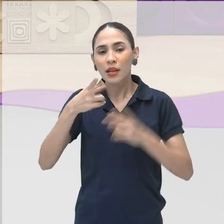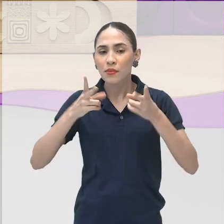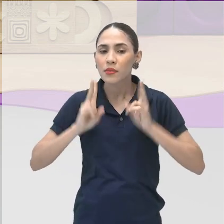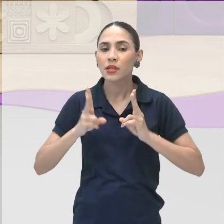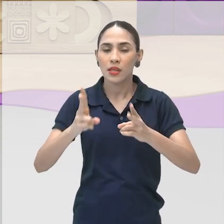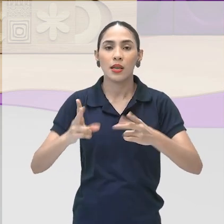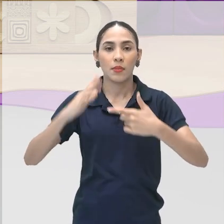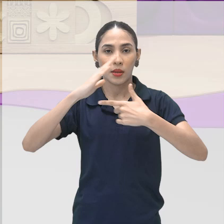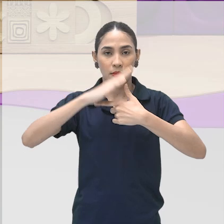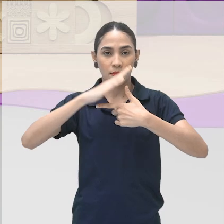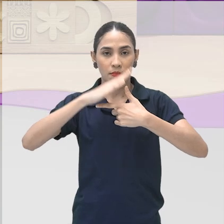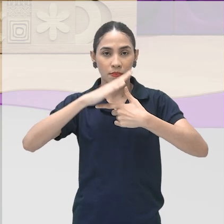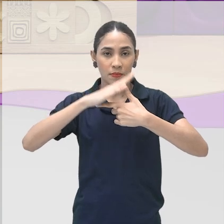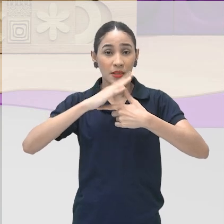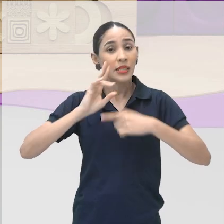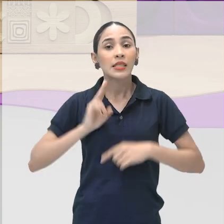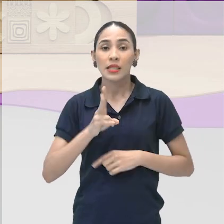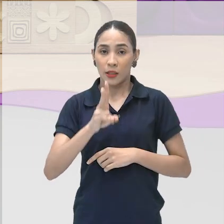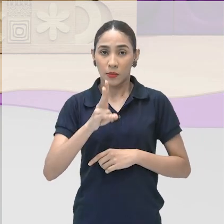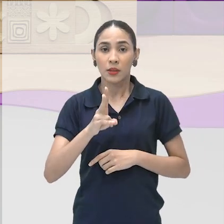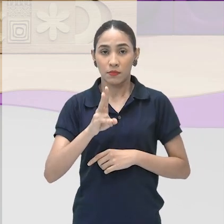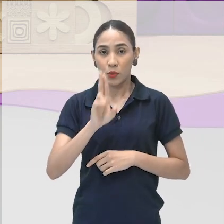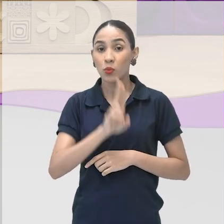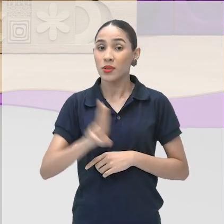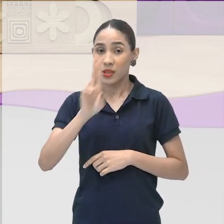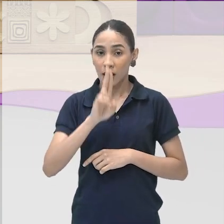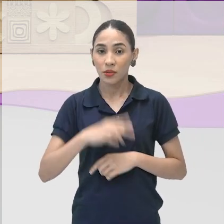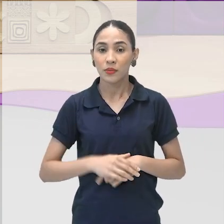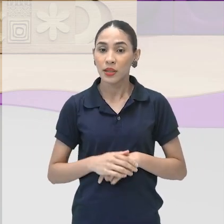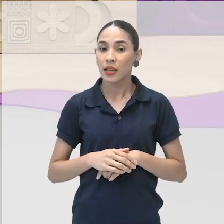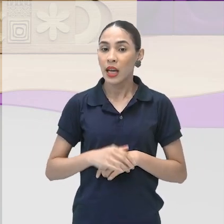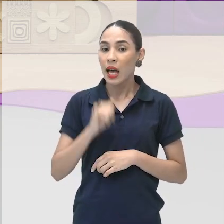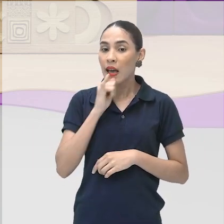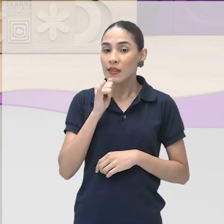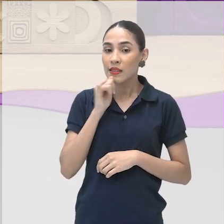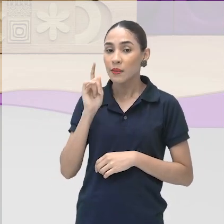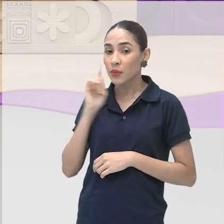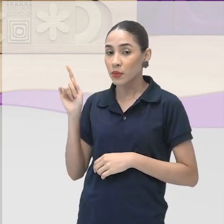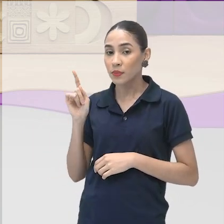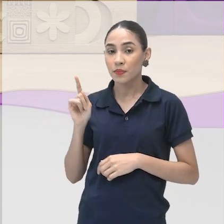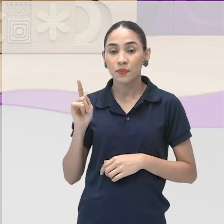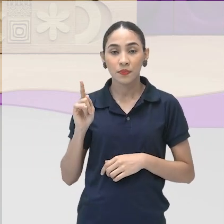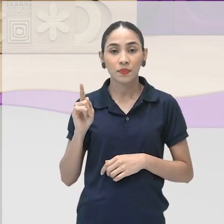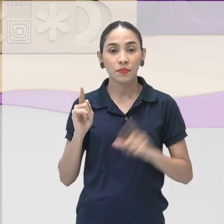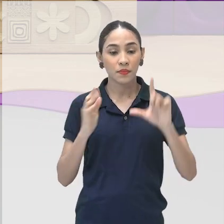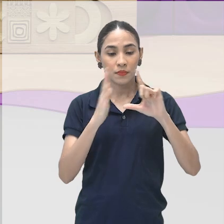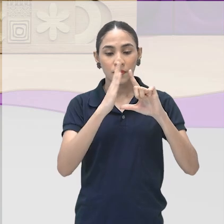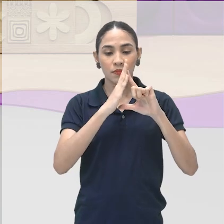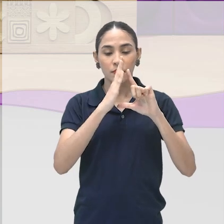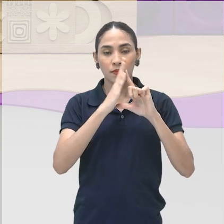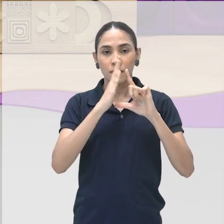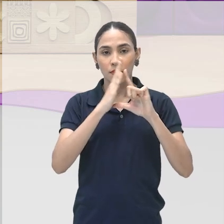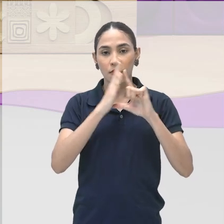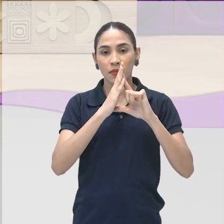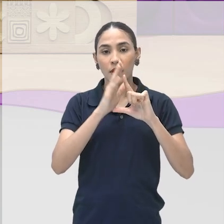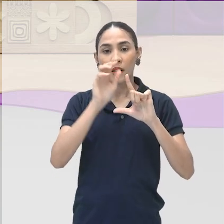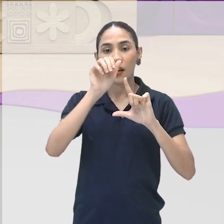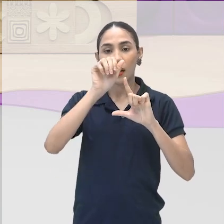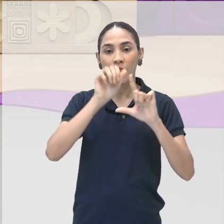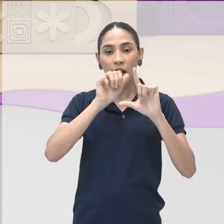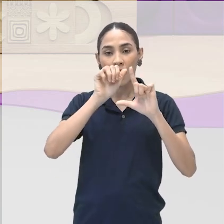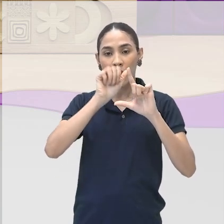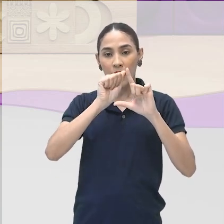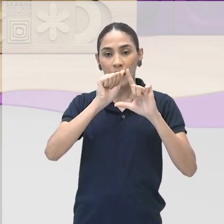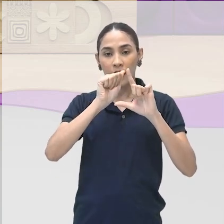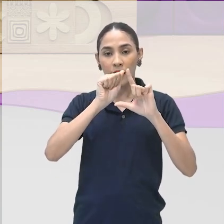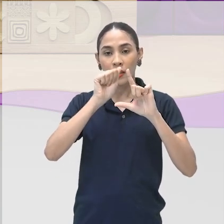a um triângulo retângulo, certo? Então, nós temos aqui o triângulo retângulo, vocês estão vendo aí A, B e C.